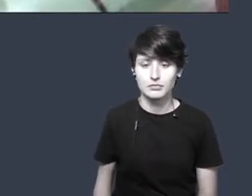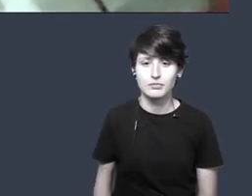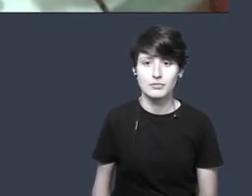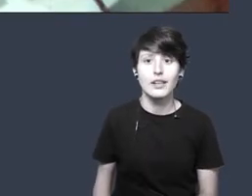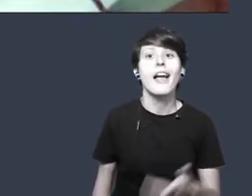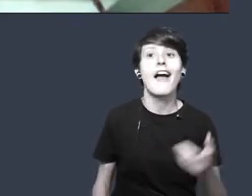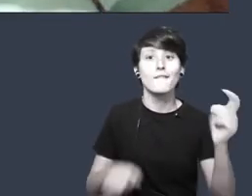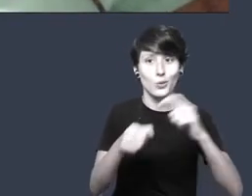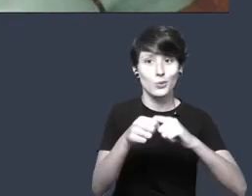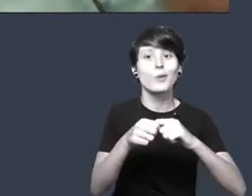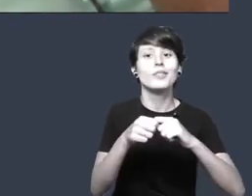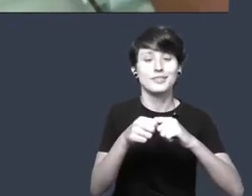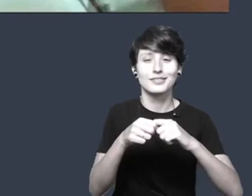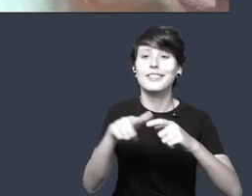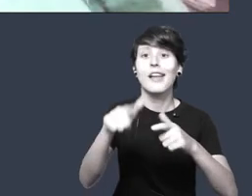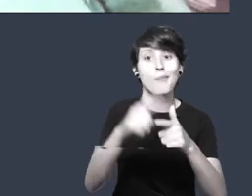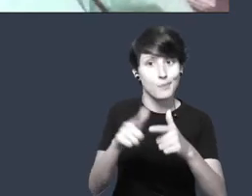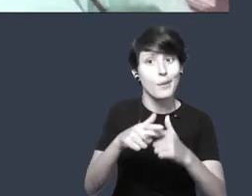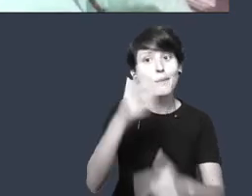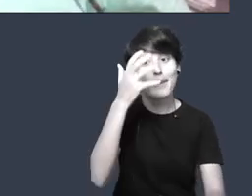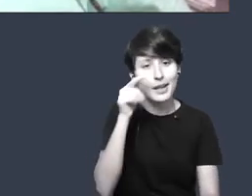Voltou. Tem um grande problema sobre isso.